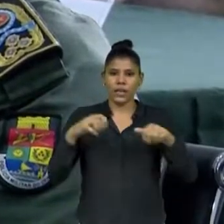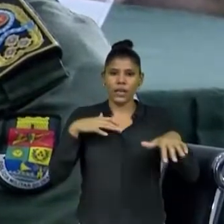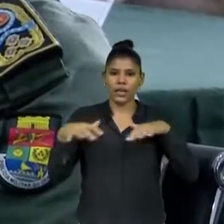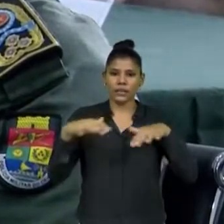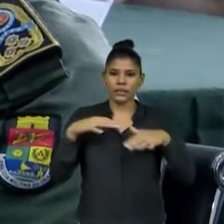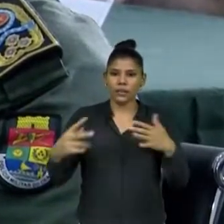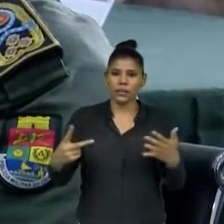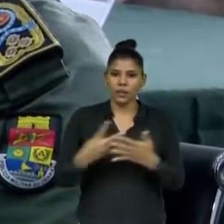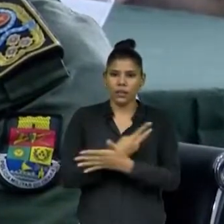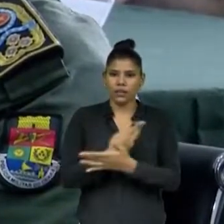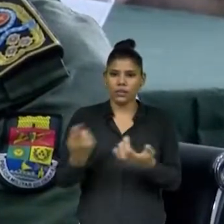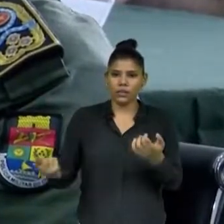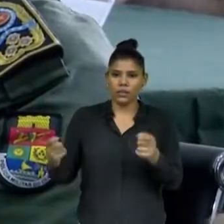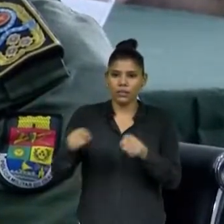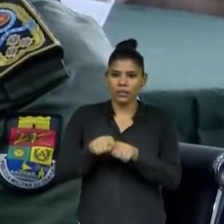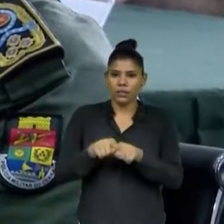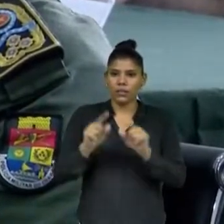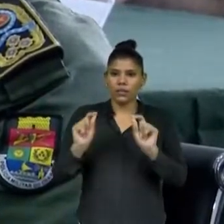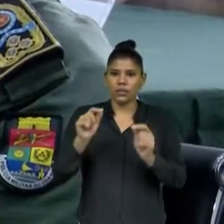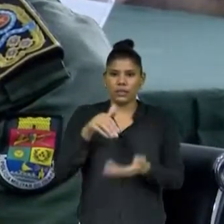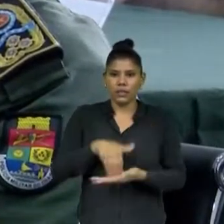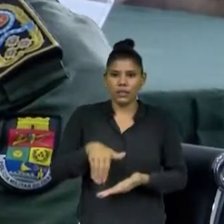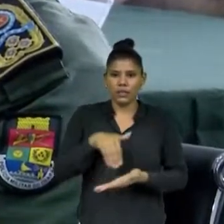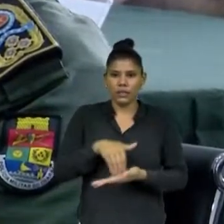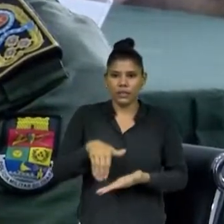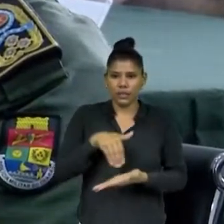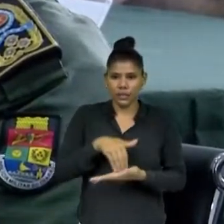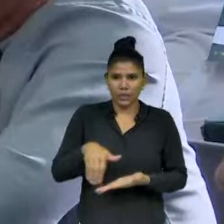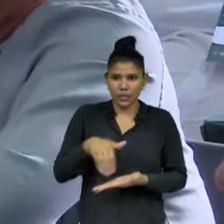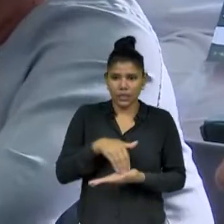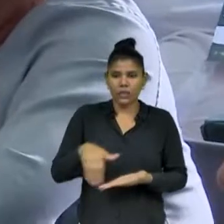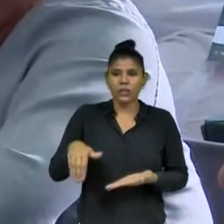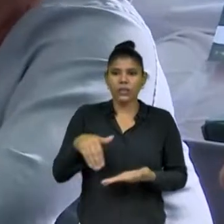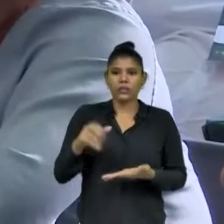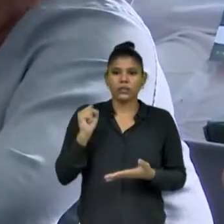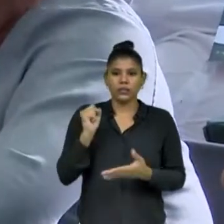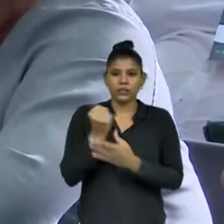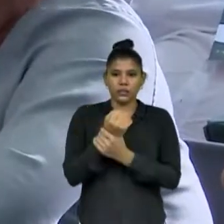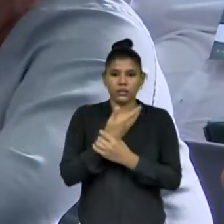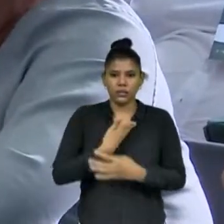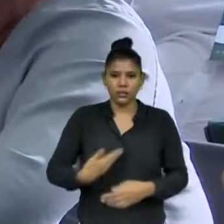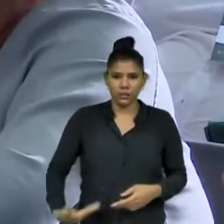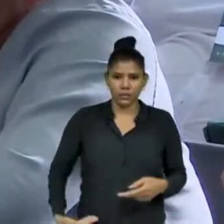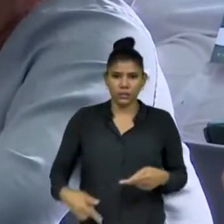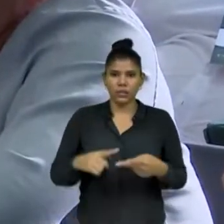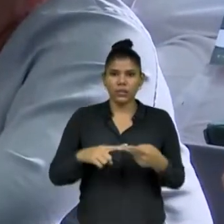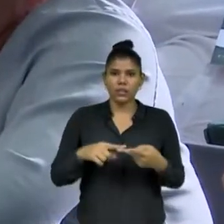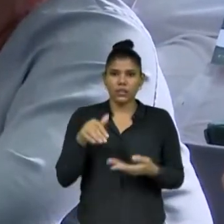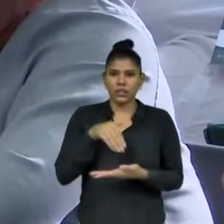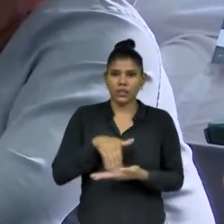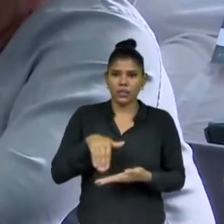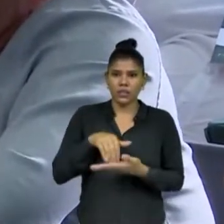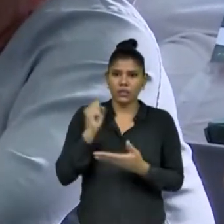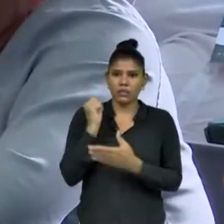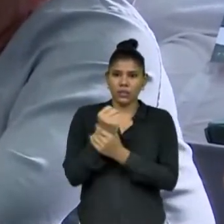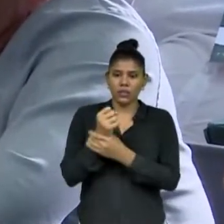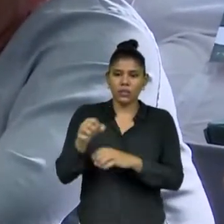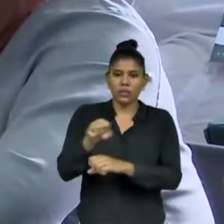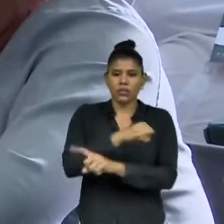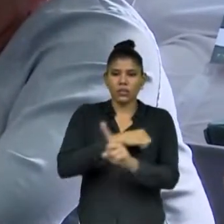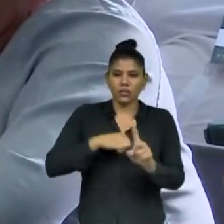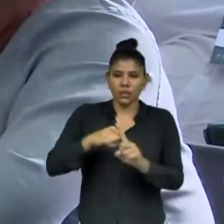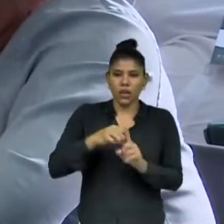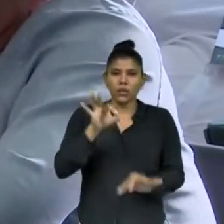em parceria com a Secretaria da Segurança Pública e Defesa Social, Secretaria de Proteção Social, Justiça,